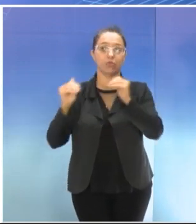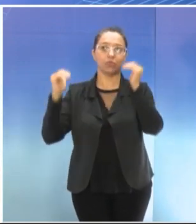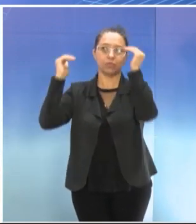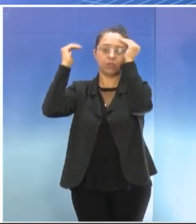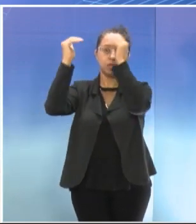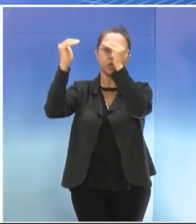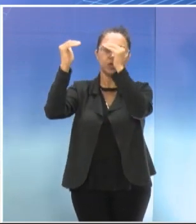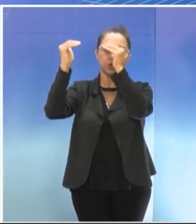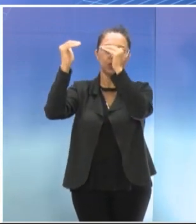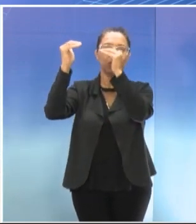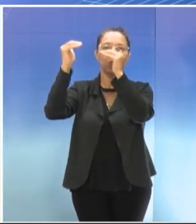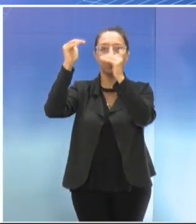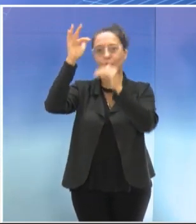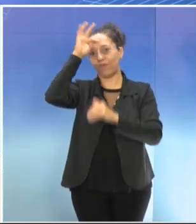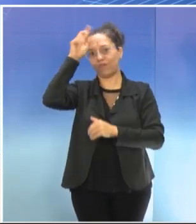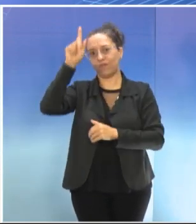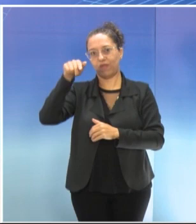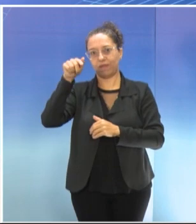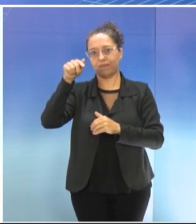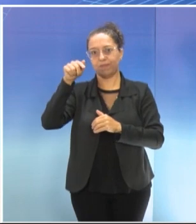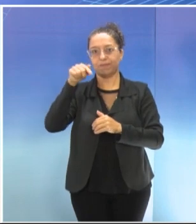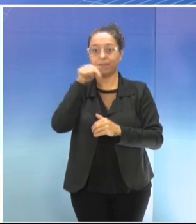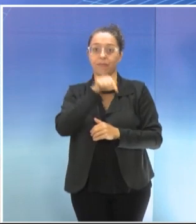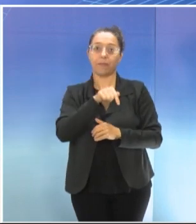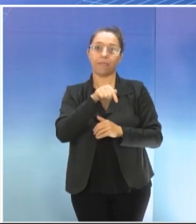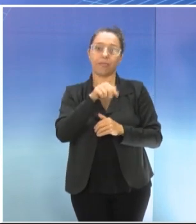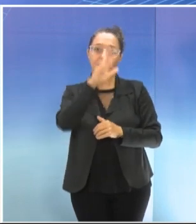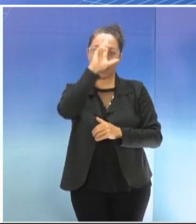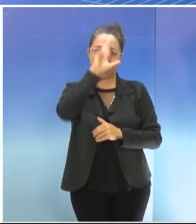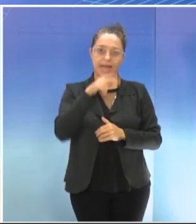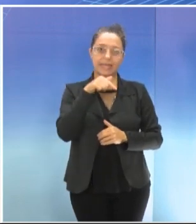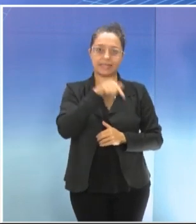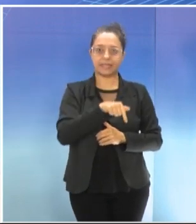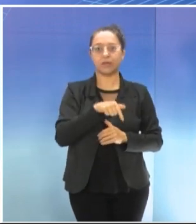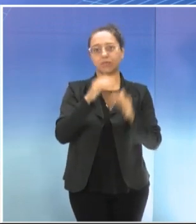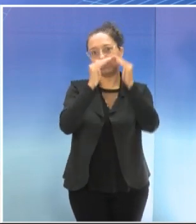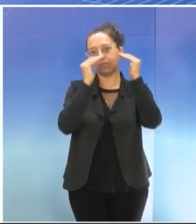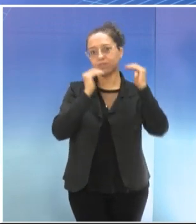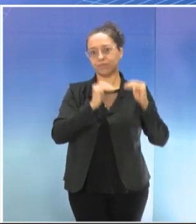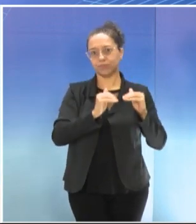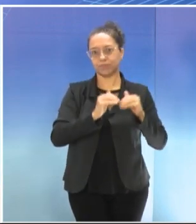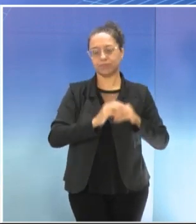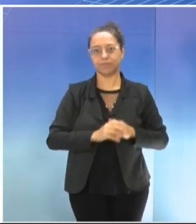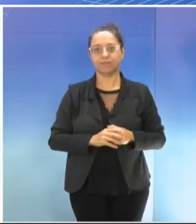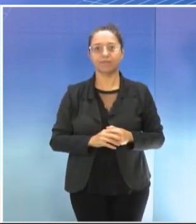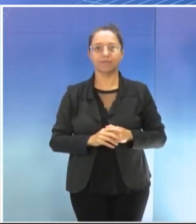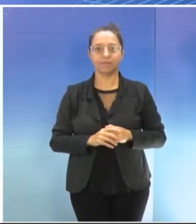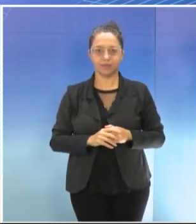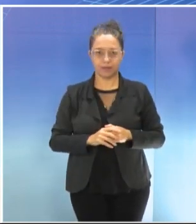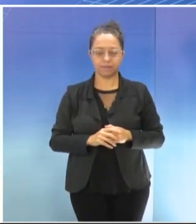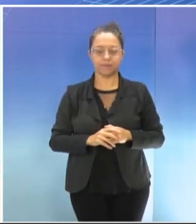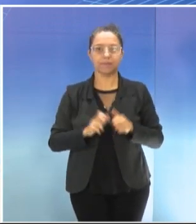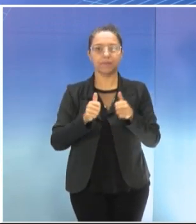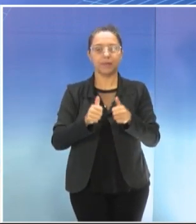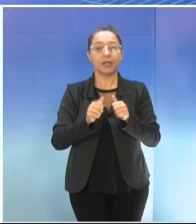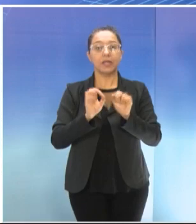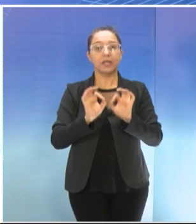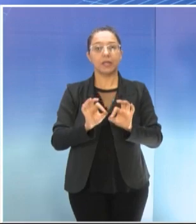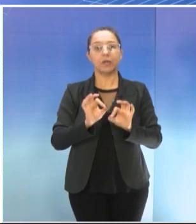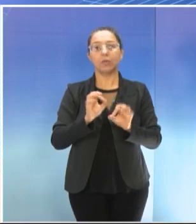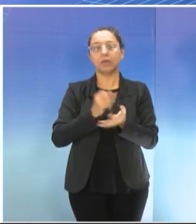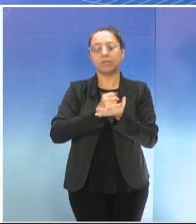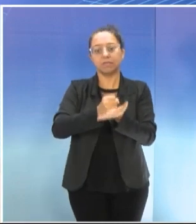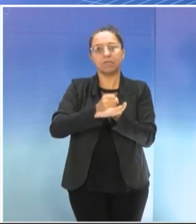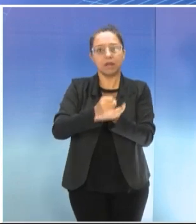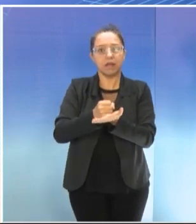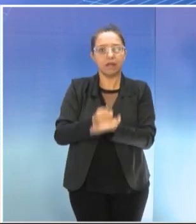ser superior à razão. Mesmo que eles utilizem a razão e a filosofia grega para